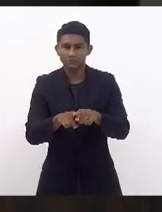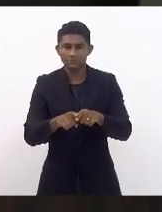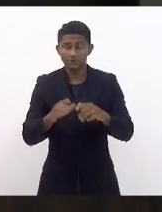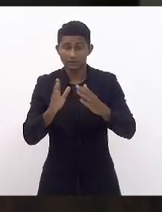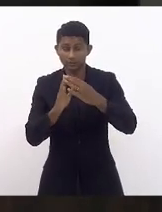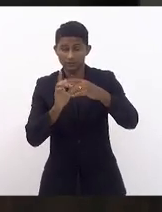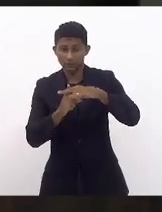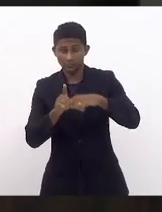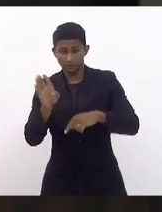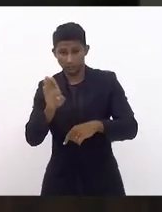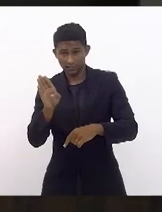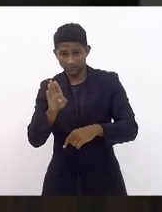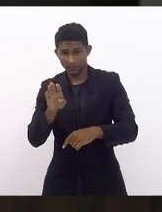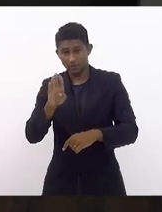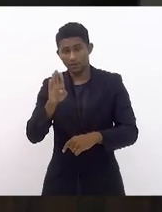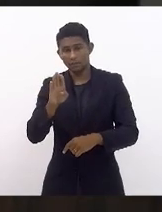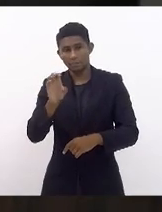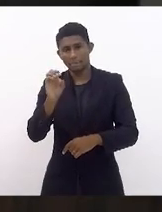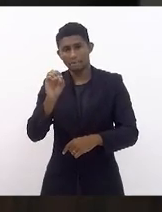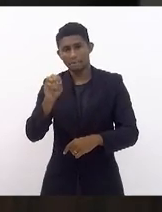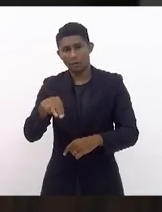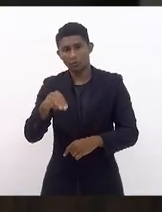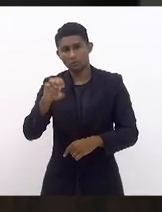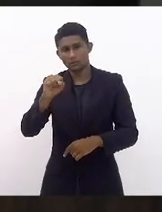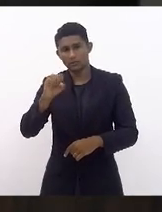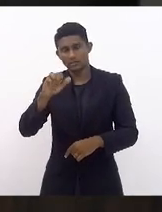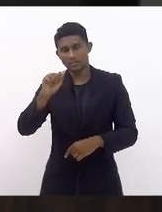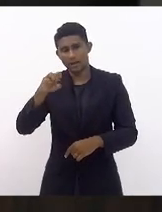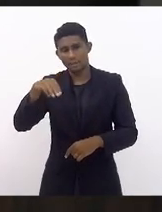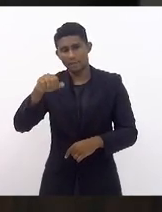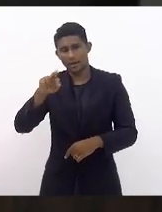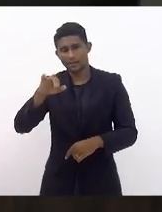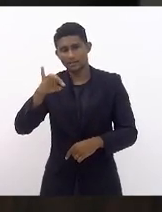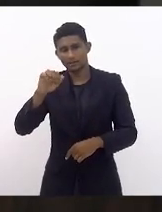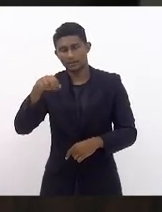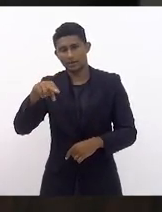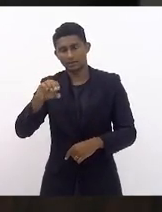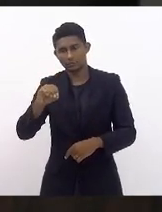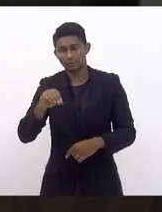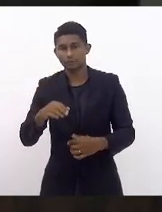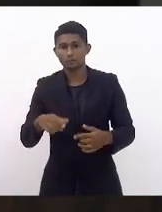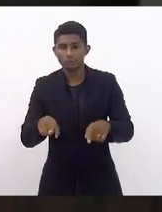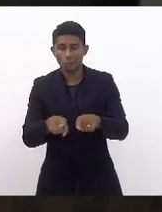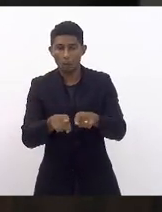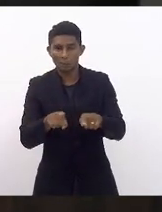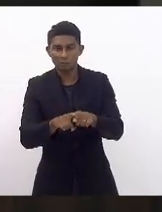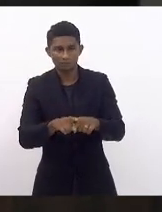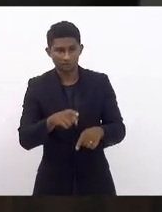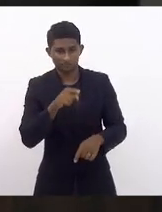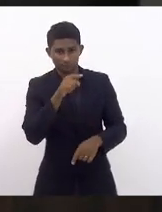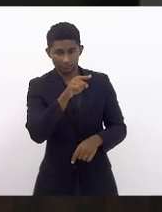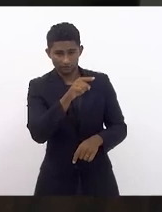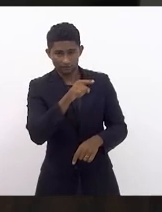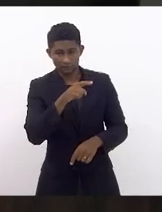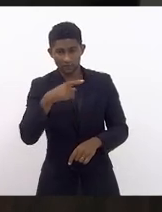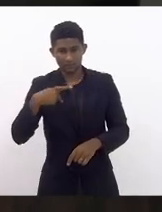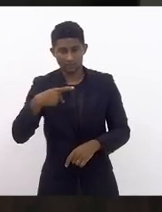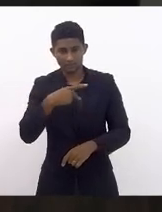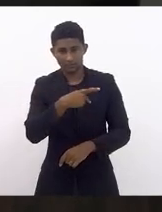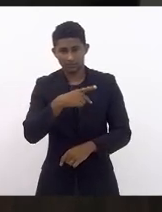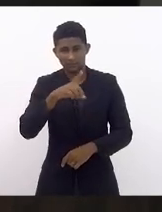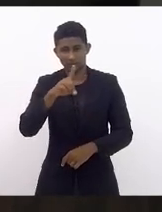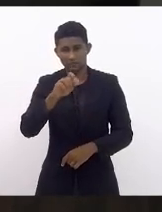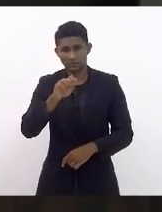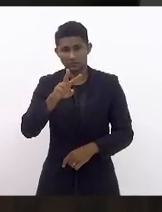Belfor Roxo. Cumprimento também ao senhor Davidson Ferreira de Freitas, pastor da